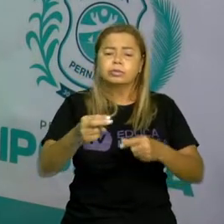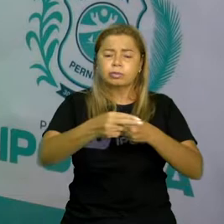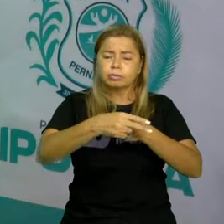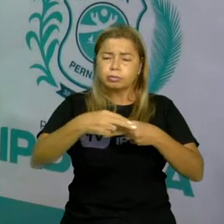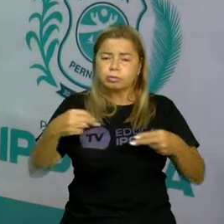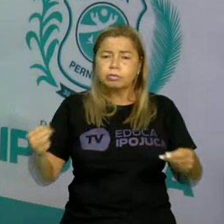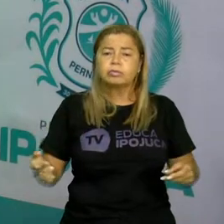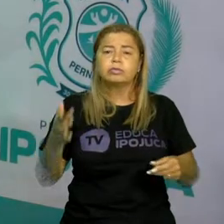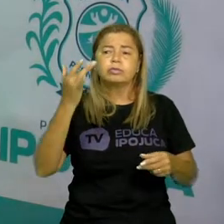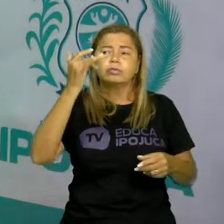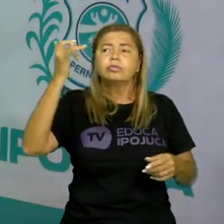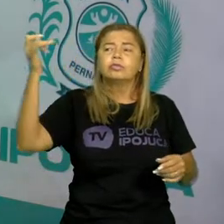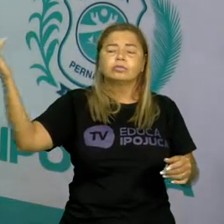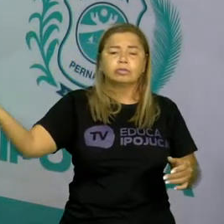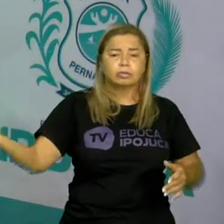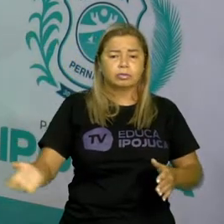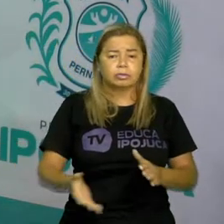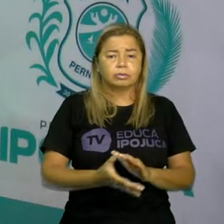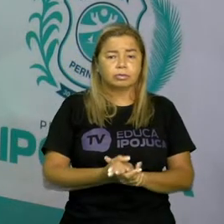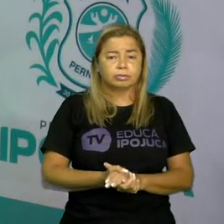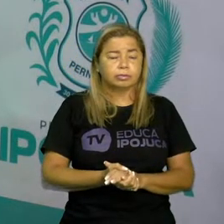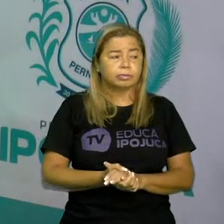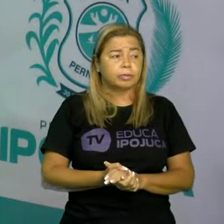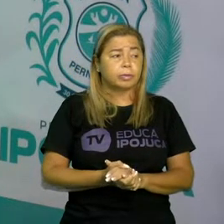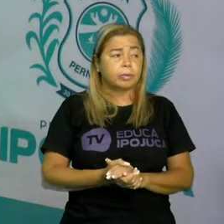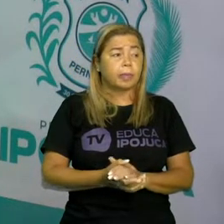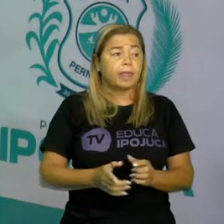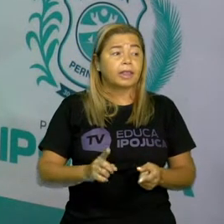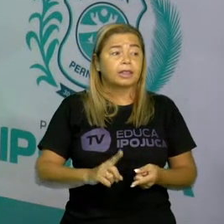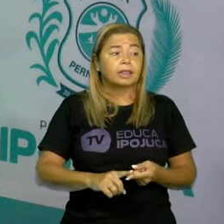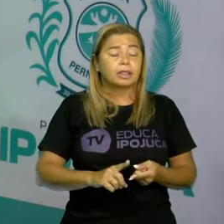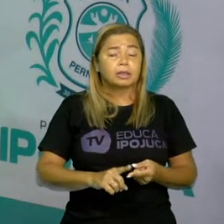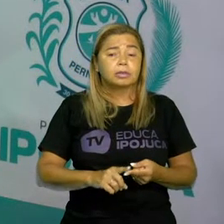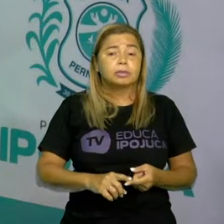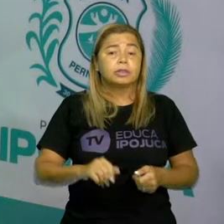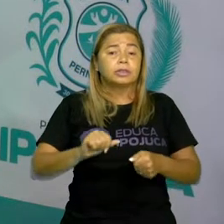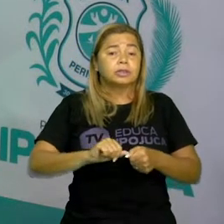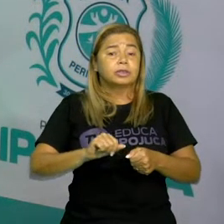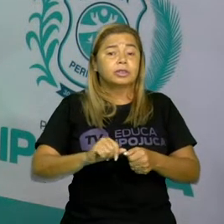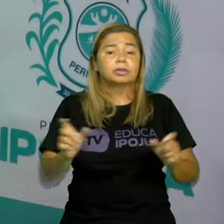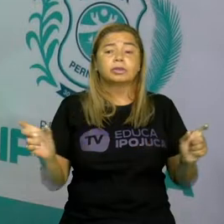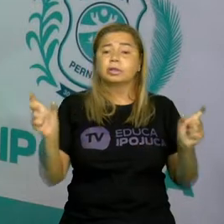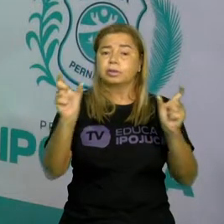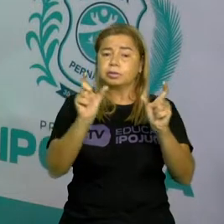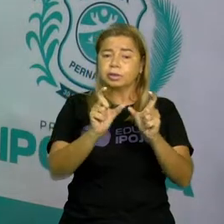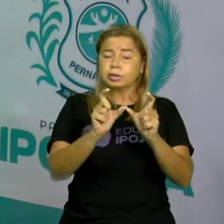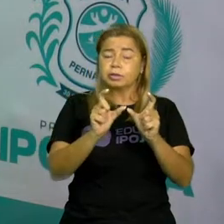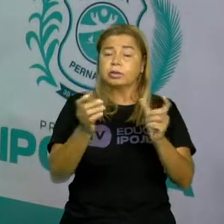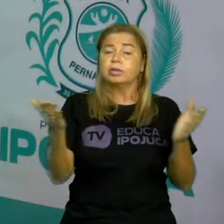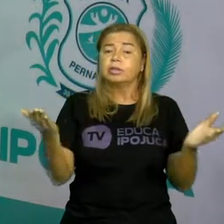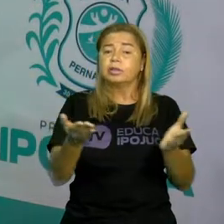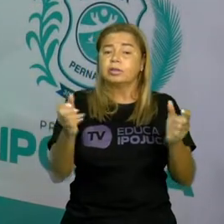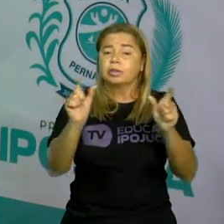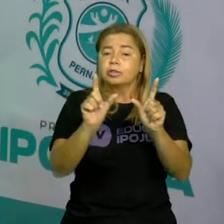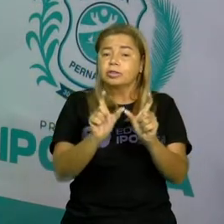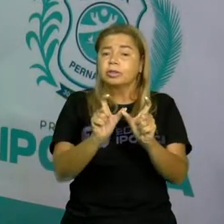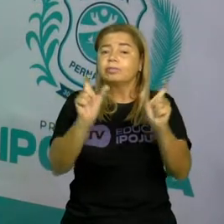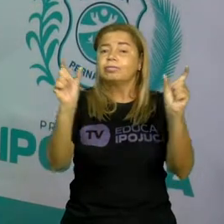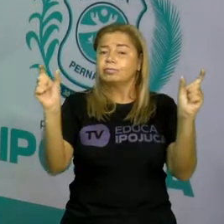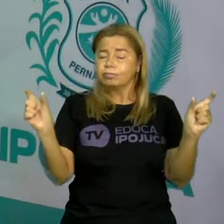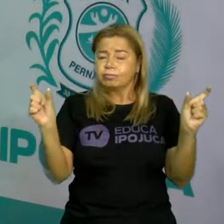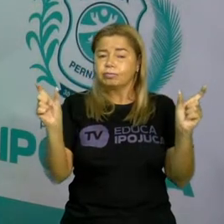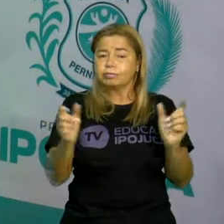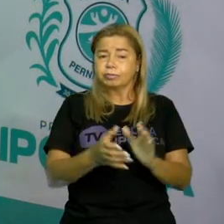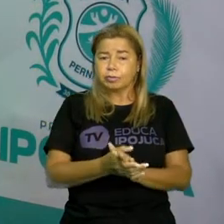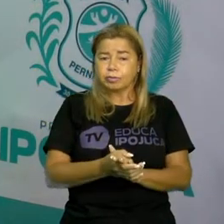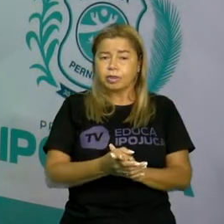E nós também podemos aqui, ó, fizemos a composição do número. Agora vamos fazer a decomposição. Decomposição é como